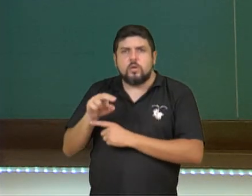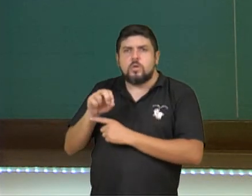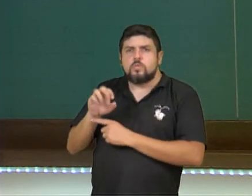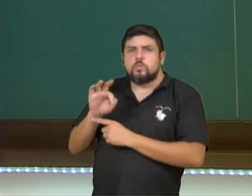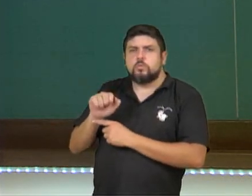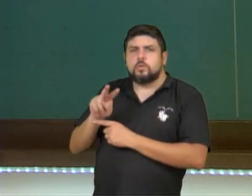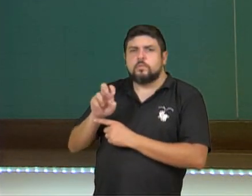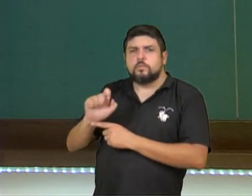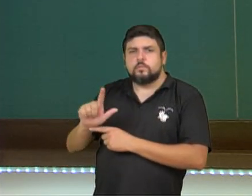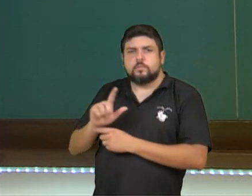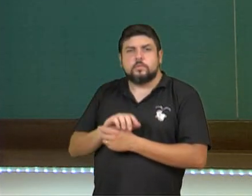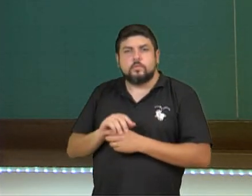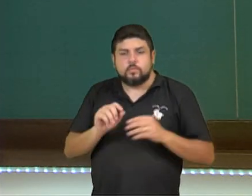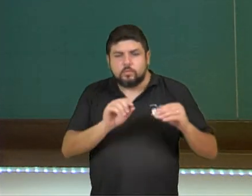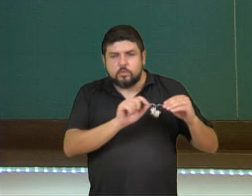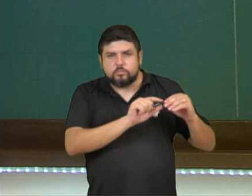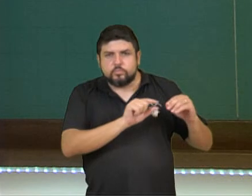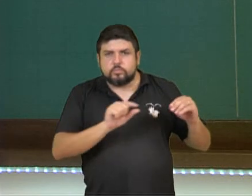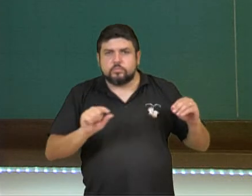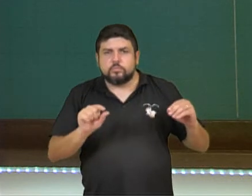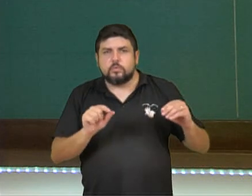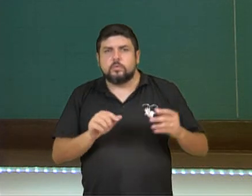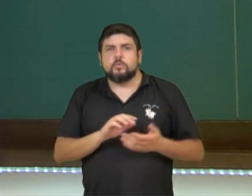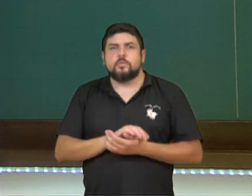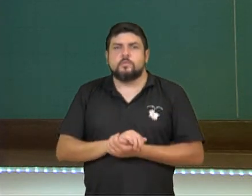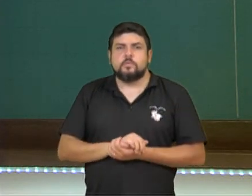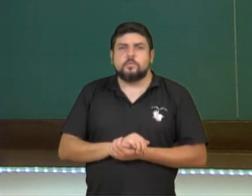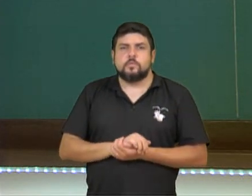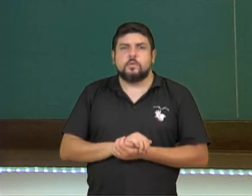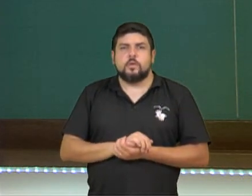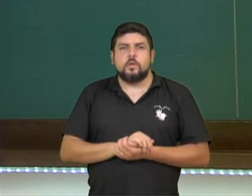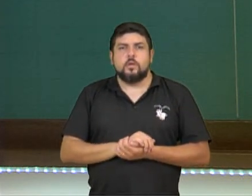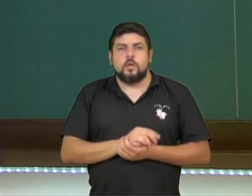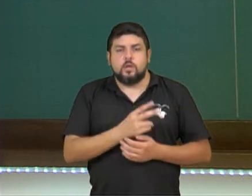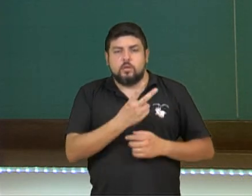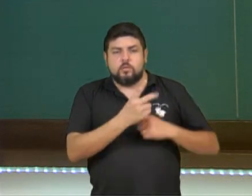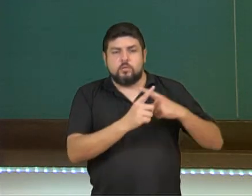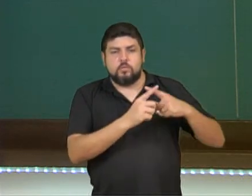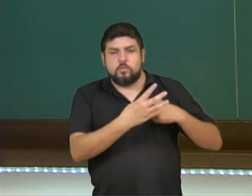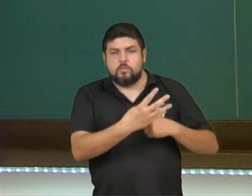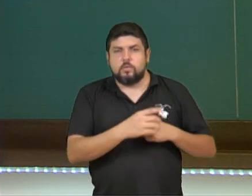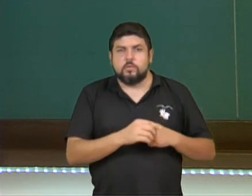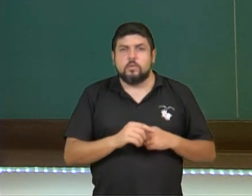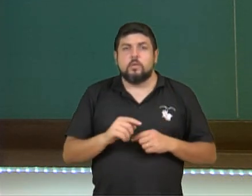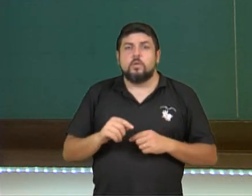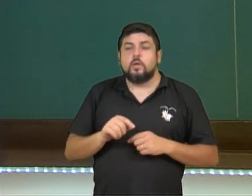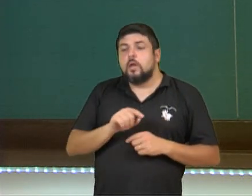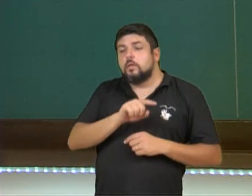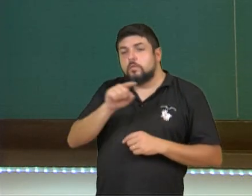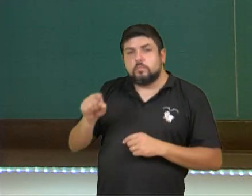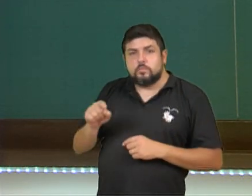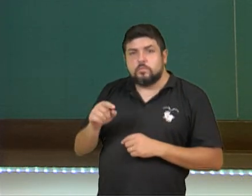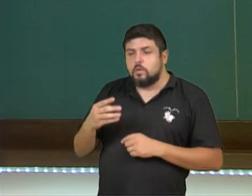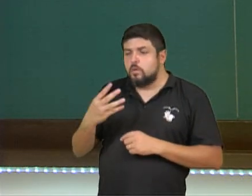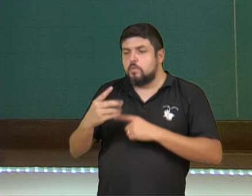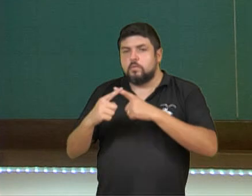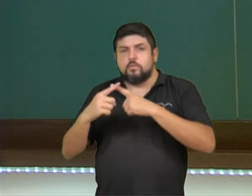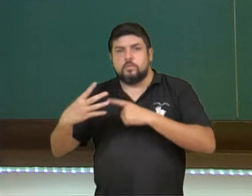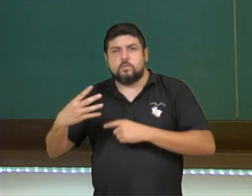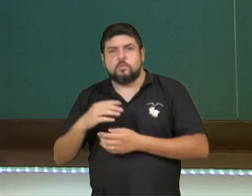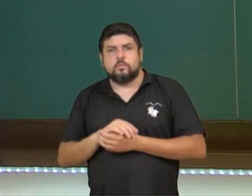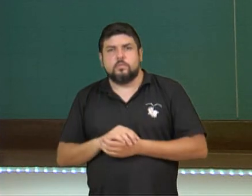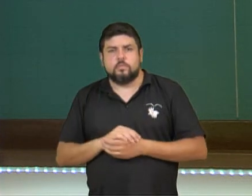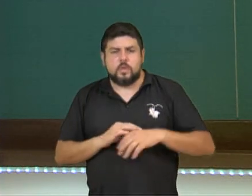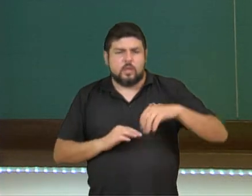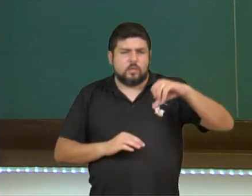que eu fiz. Foi 2 vezes 4 e foi 4 vezes 4. As únicas. Eu não fiz x vezes y vezes... Não fiz